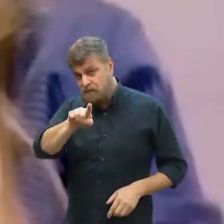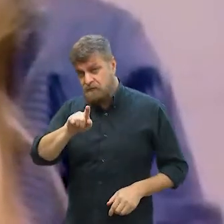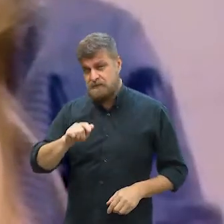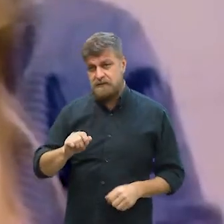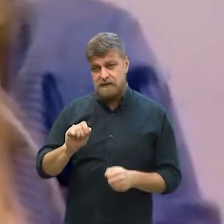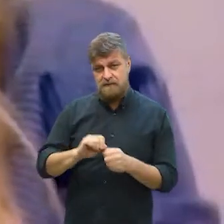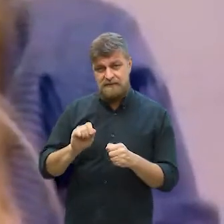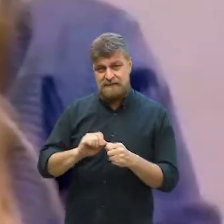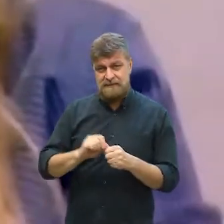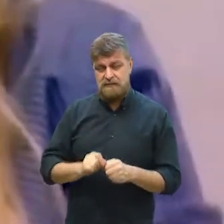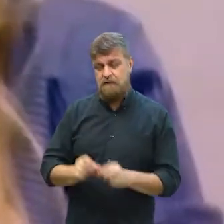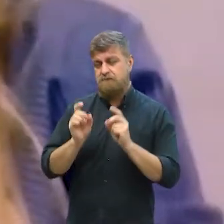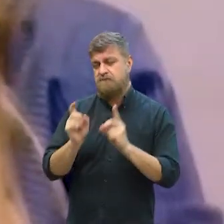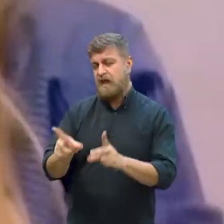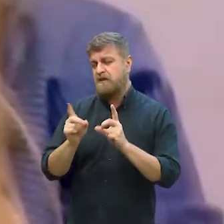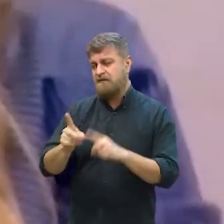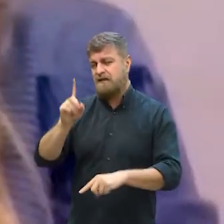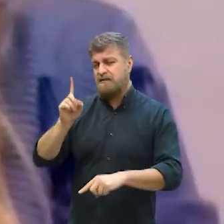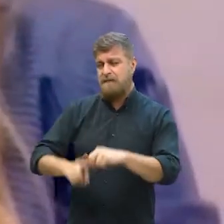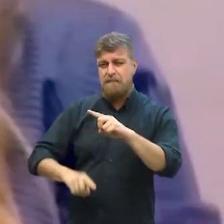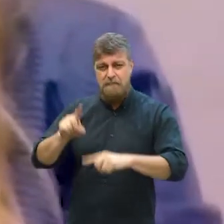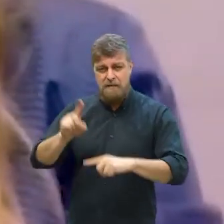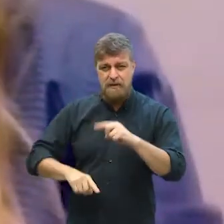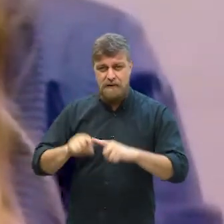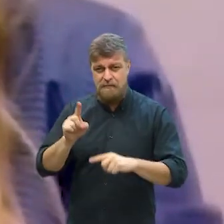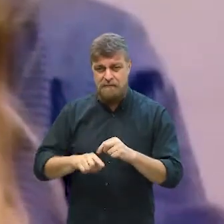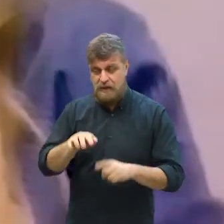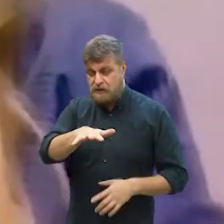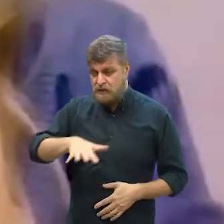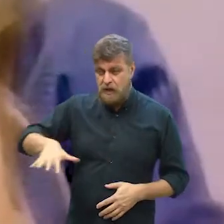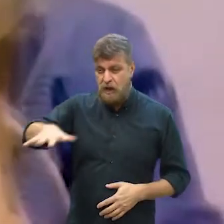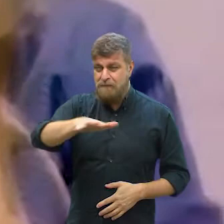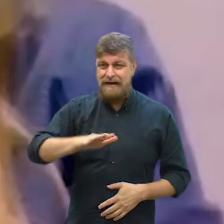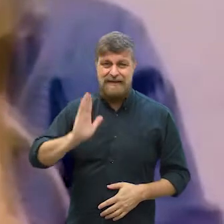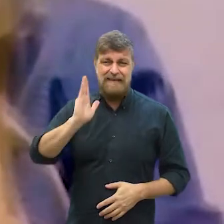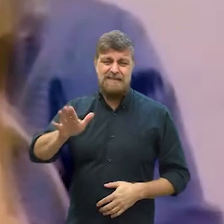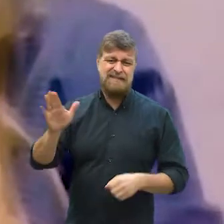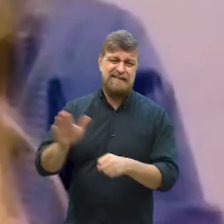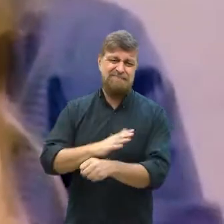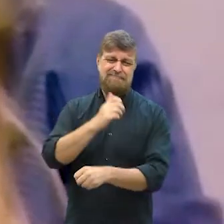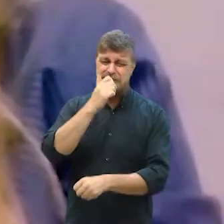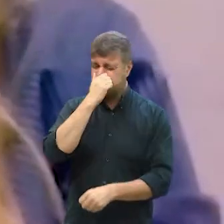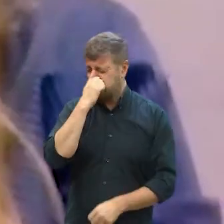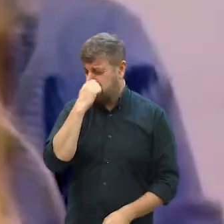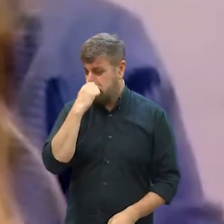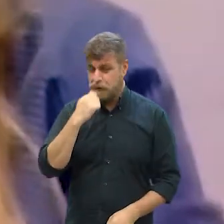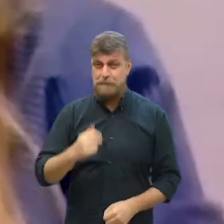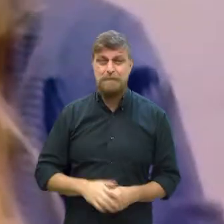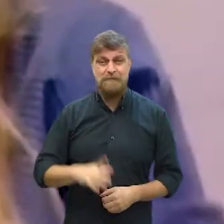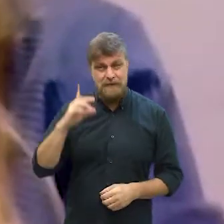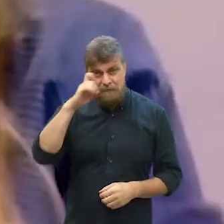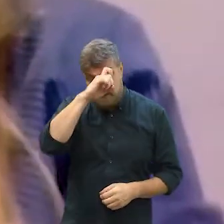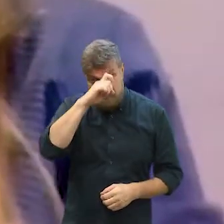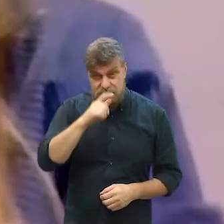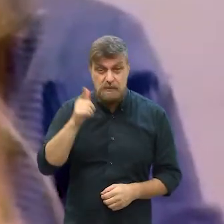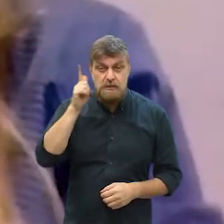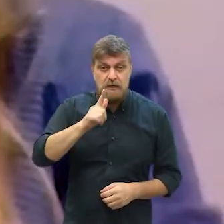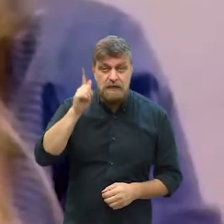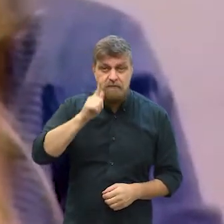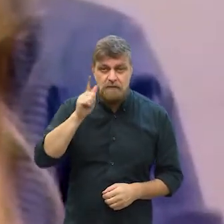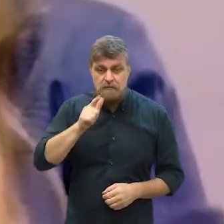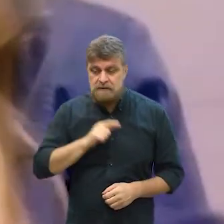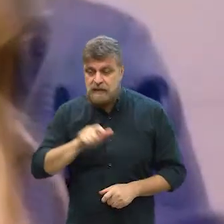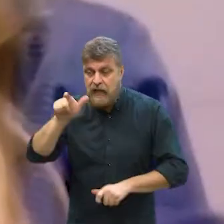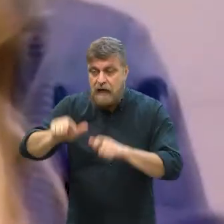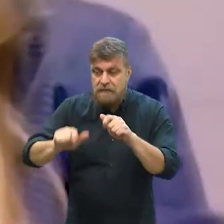você está ofertando uma quantidade de produtos e serviços dentro de um mercado saturado, então está realmente mais difícil de você